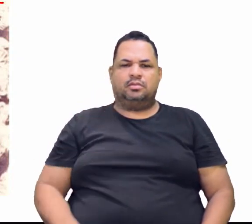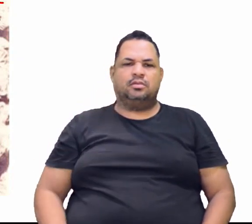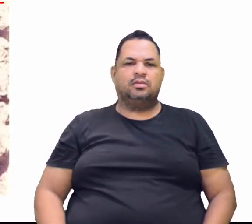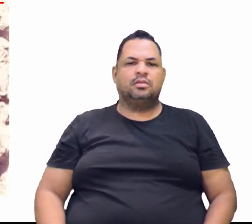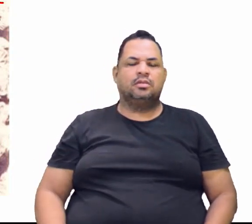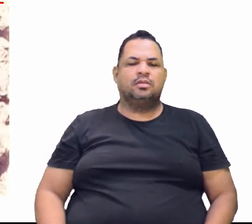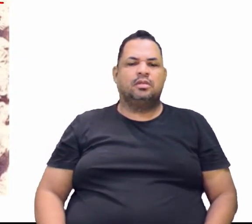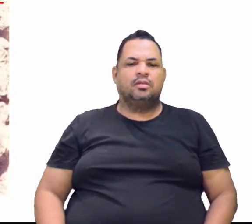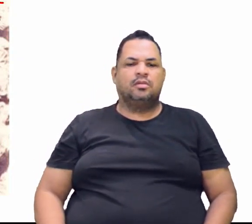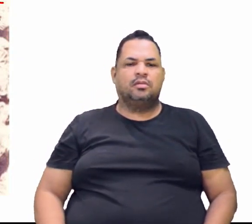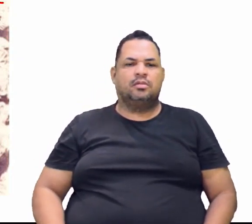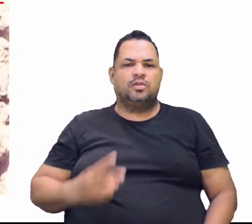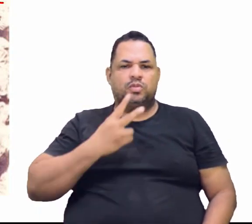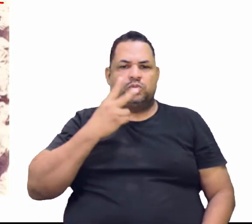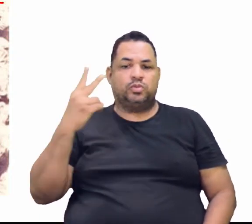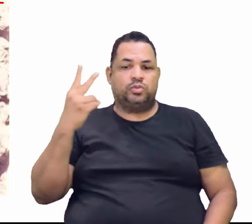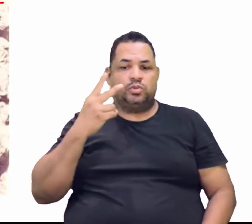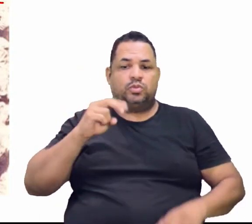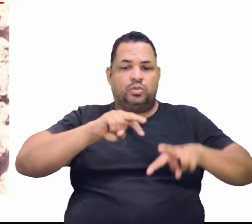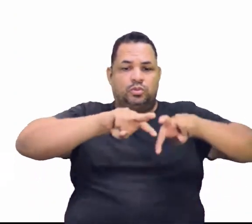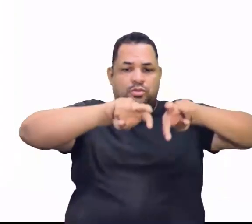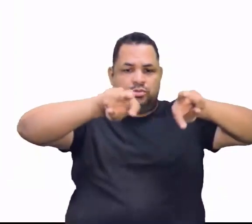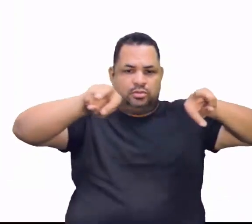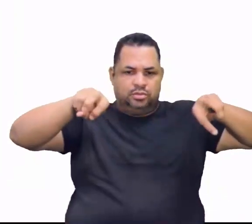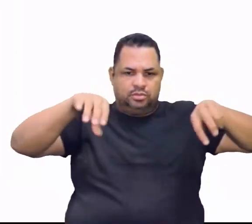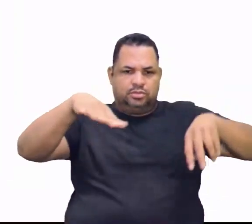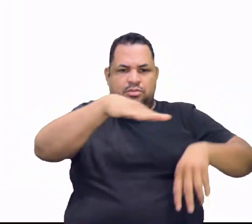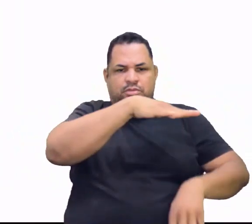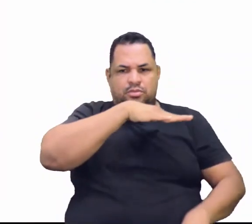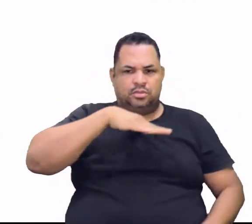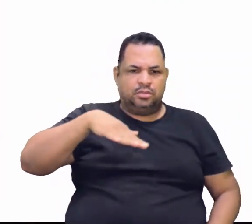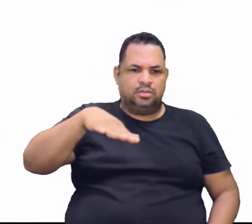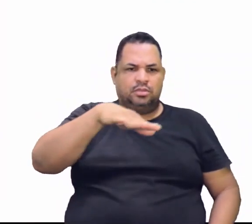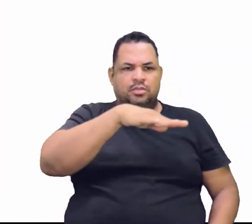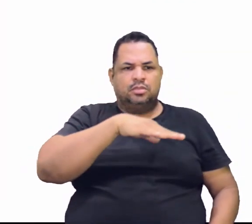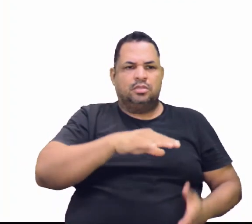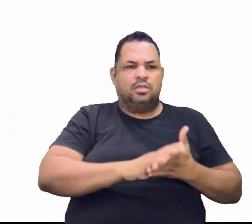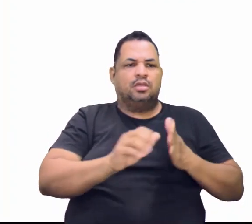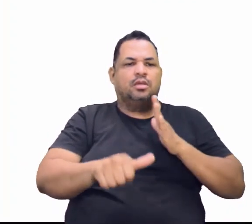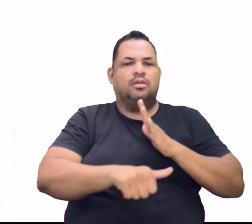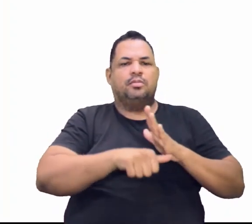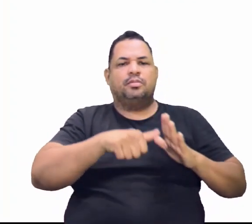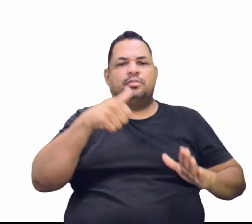1653. Isso na segunda expedição. Olha a primeira.